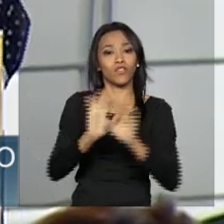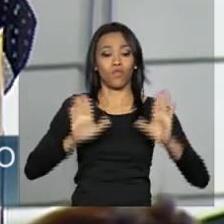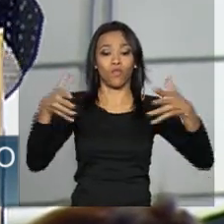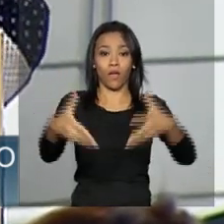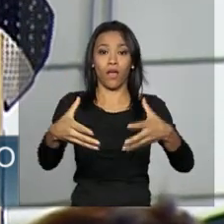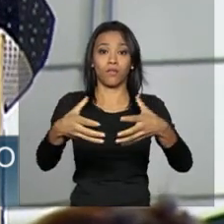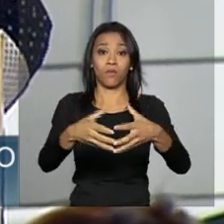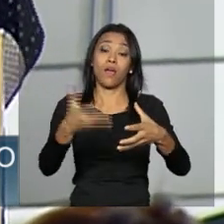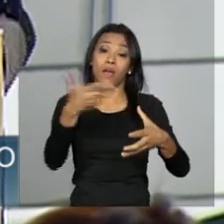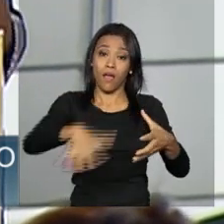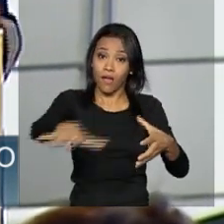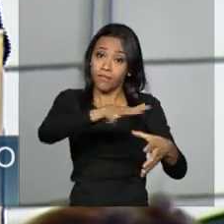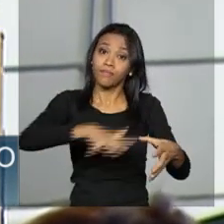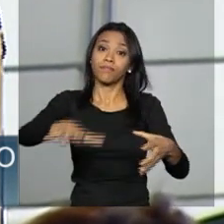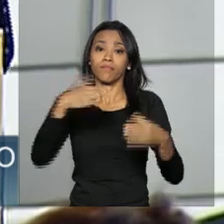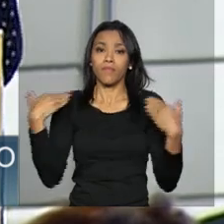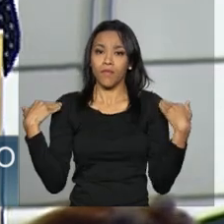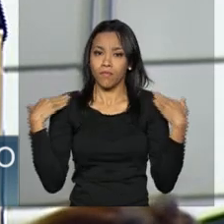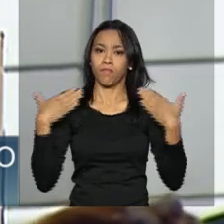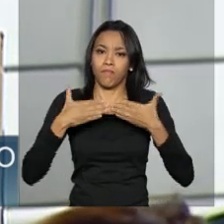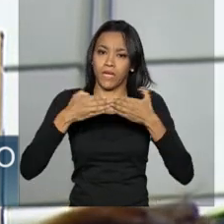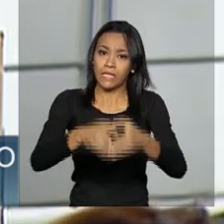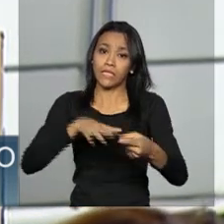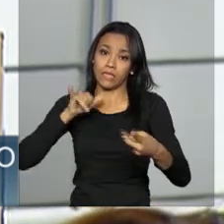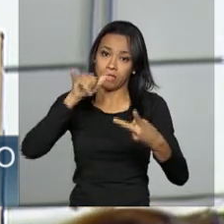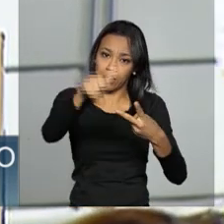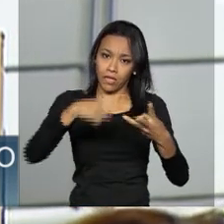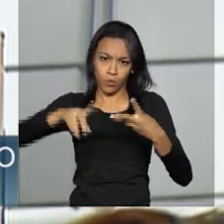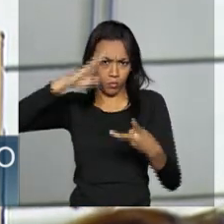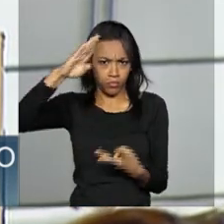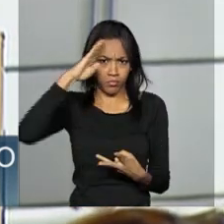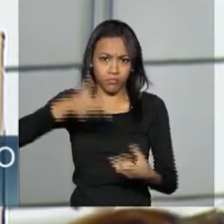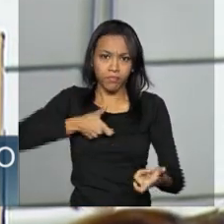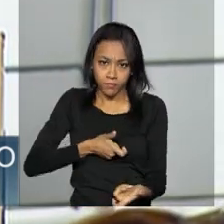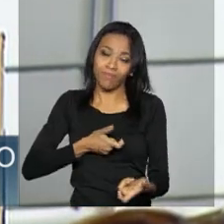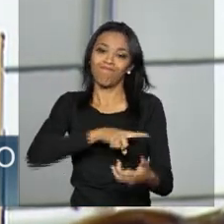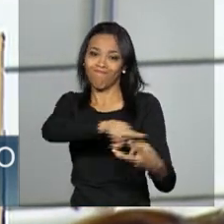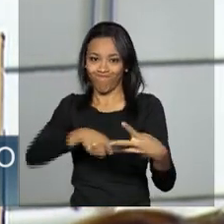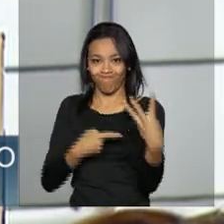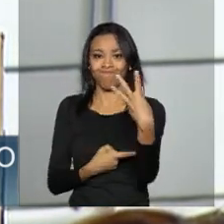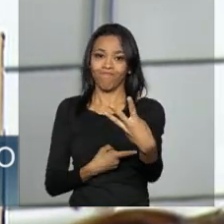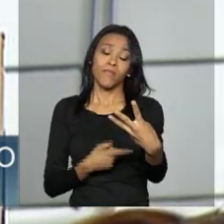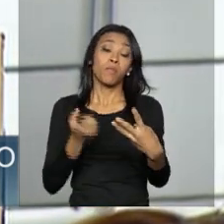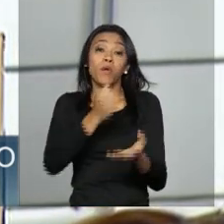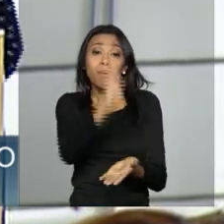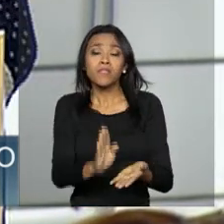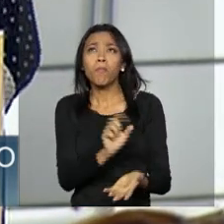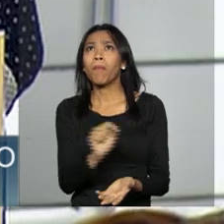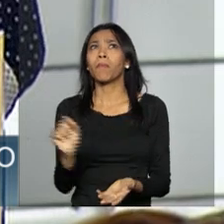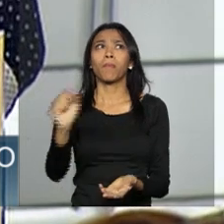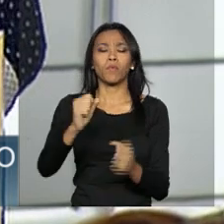Armadas. Afinal, o Brasil é um país de dimensões continentais e riquezas extraordinárias,